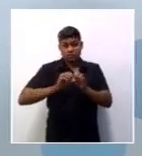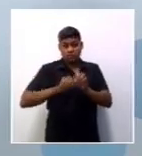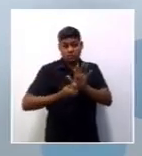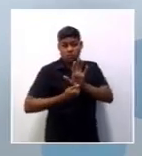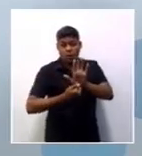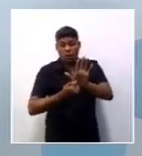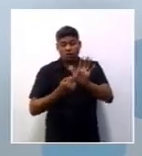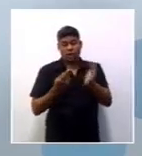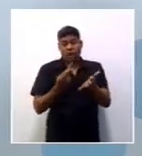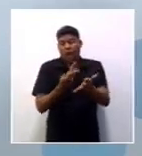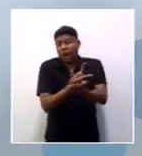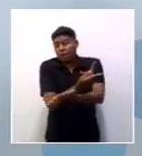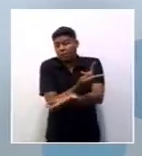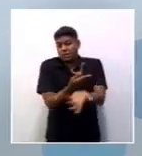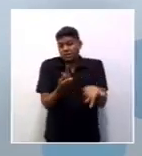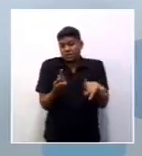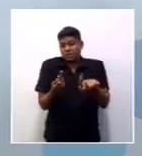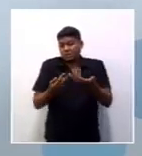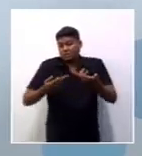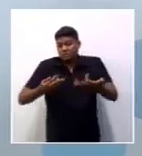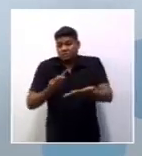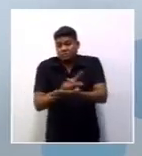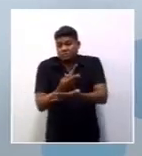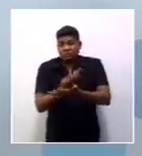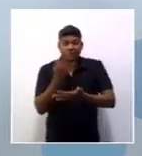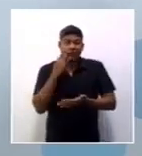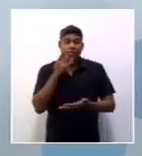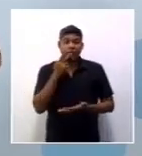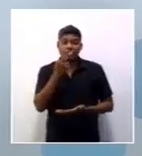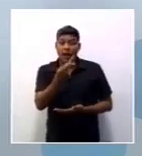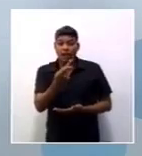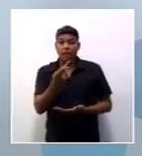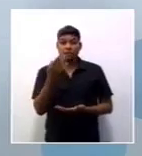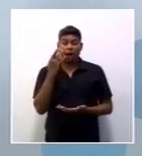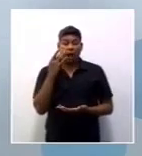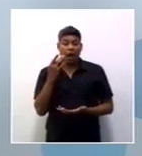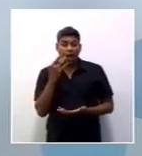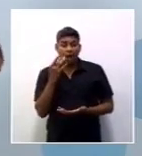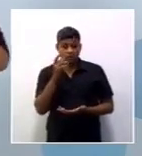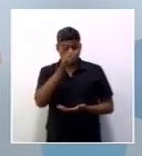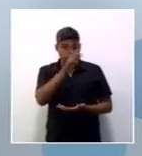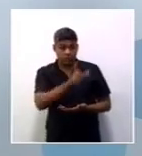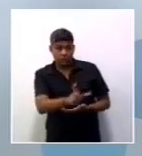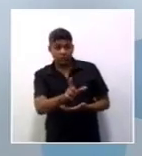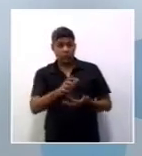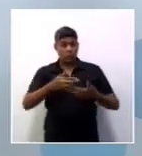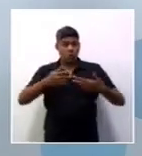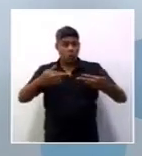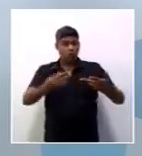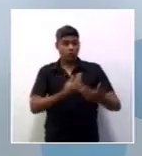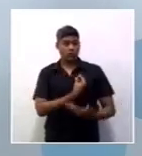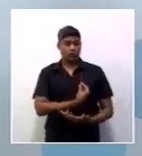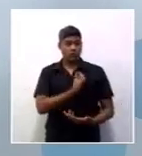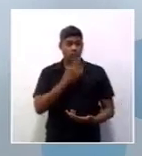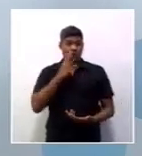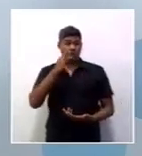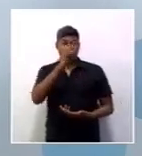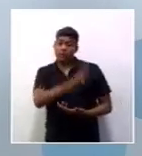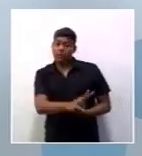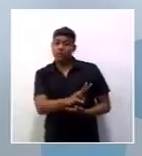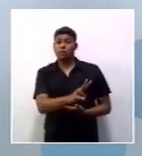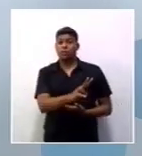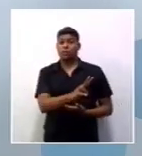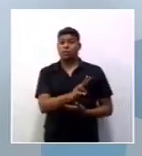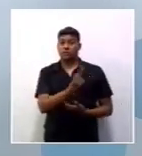a gente ao erro, tá? Eu quero que, enquanto a gente está falando isso, que vocês também coloquem situações em que vocês viram isso, né?